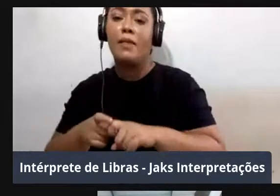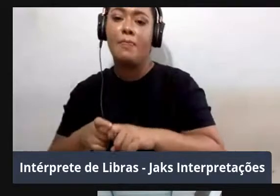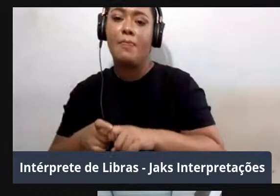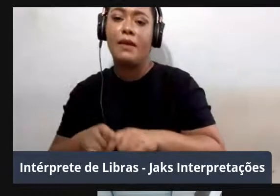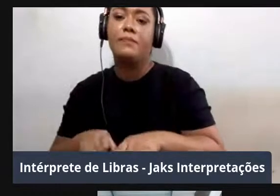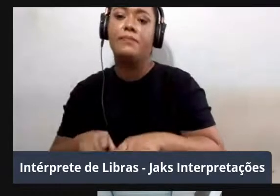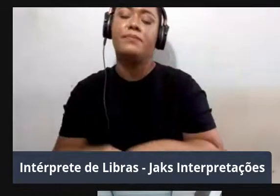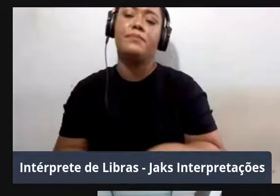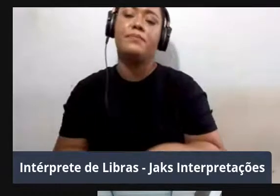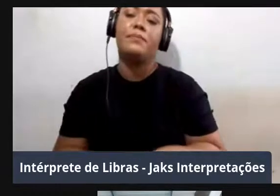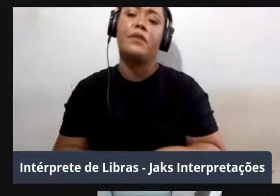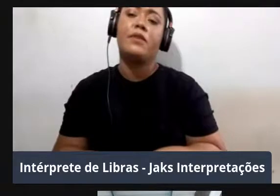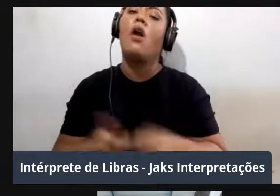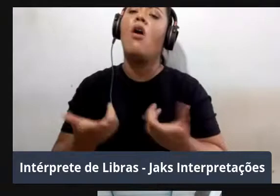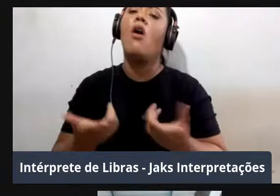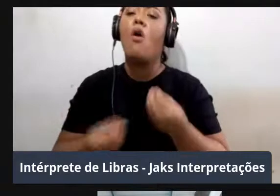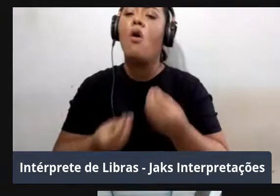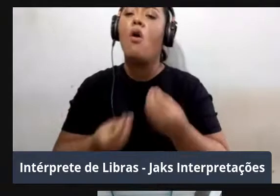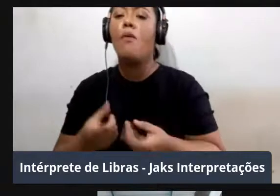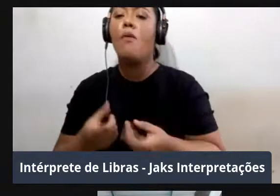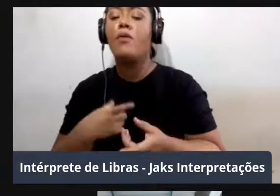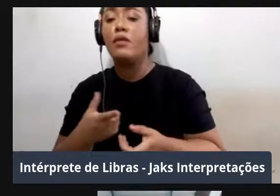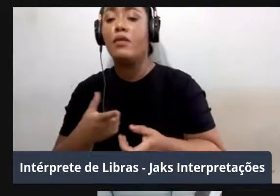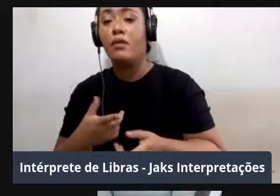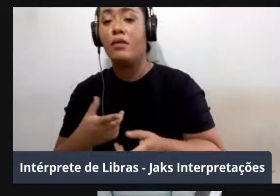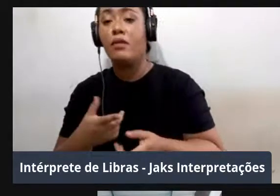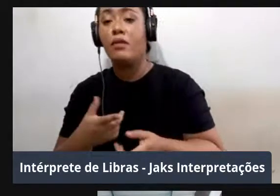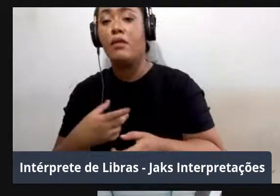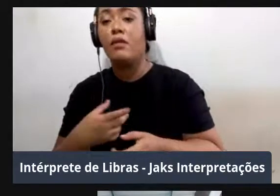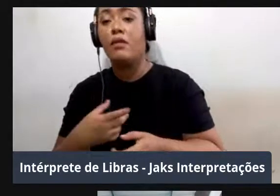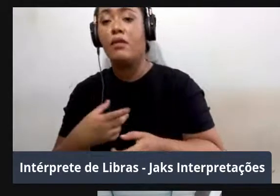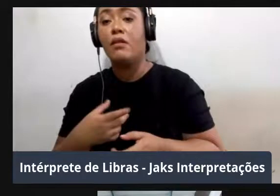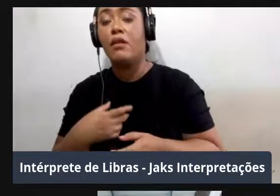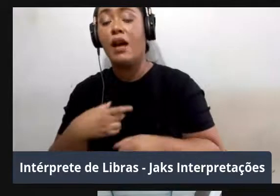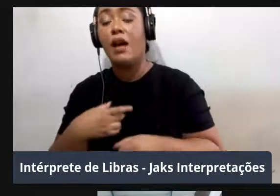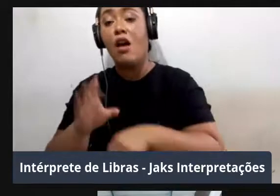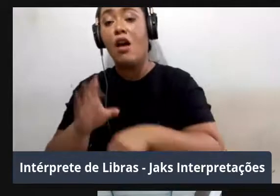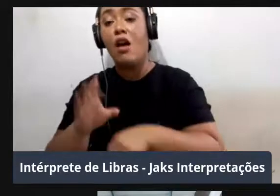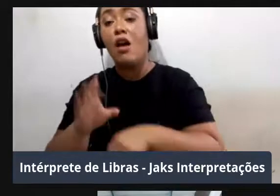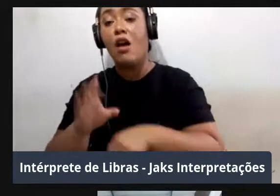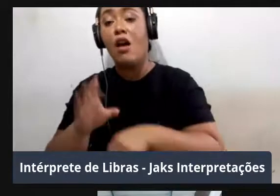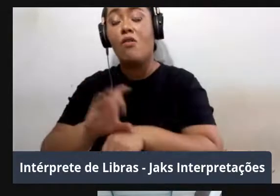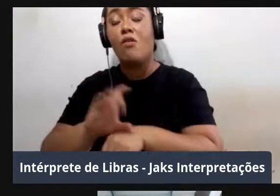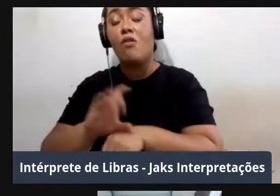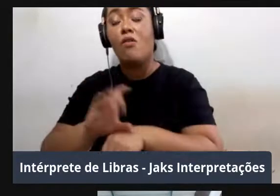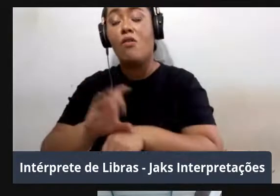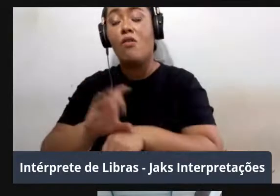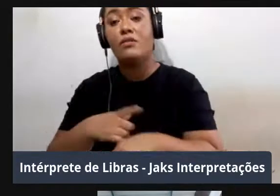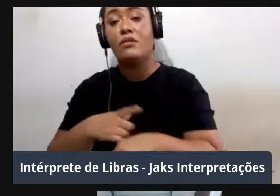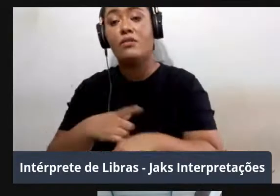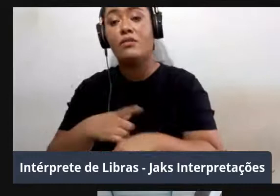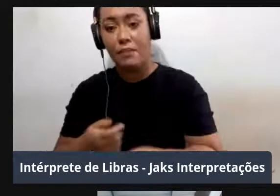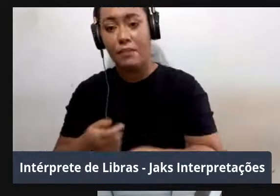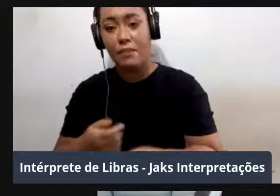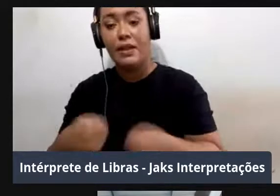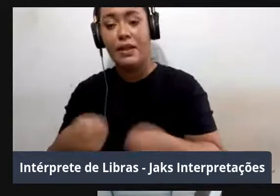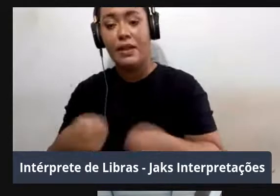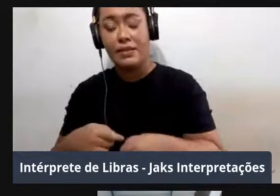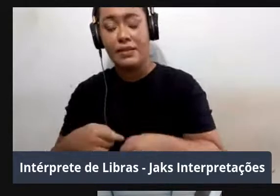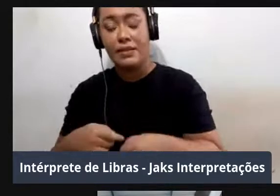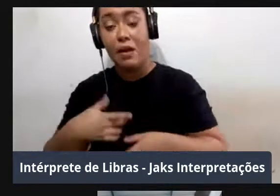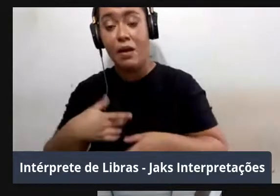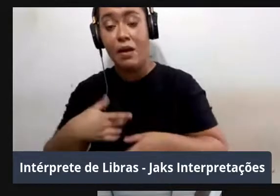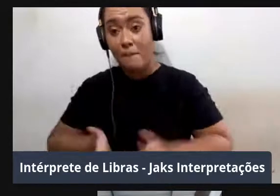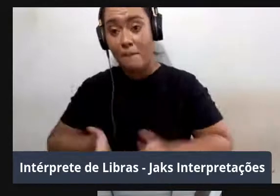rede Cegonha. O parto tradicional precisa estar na rede de atenção do município, devidamente